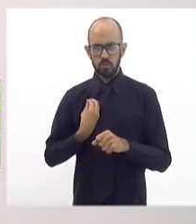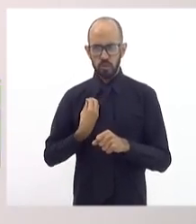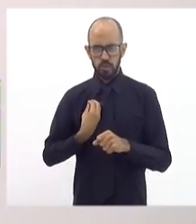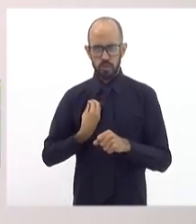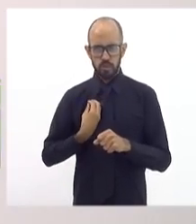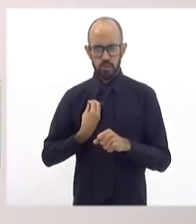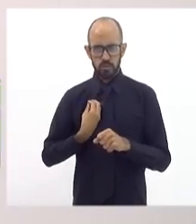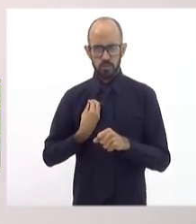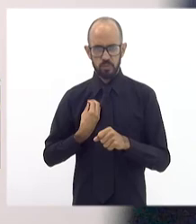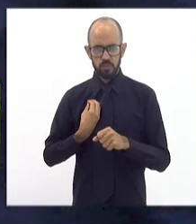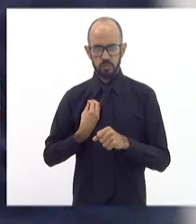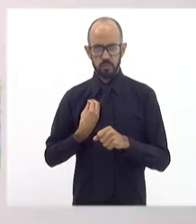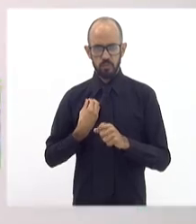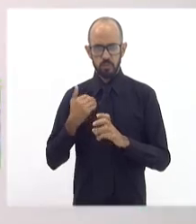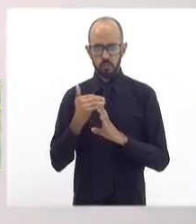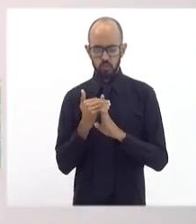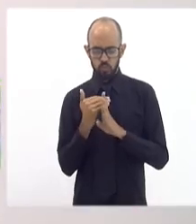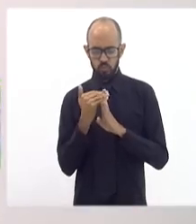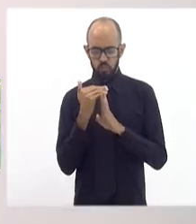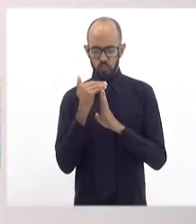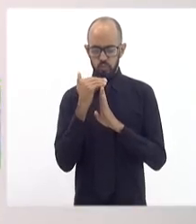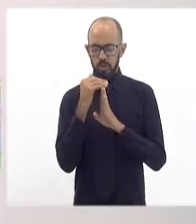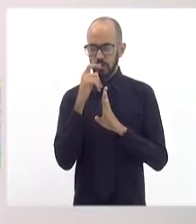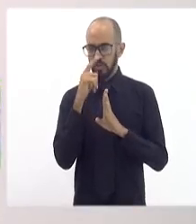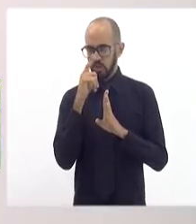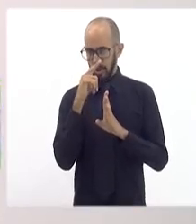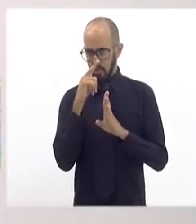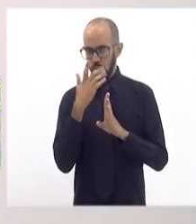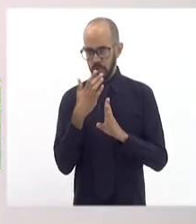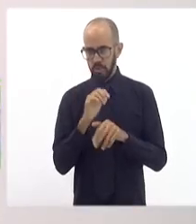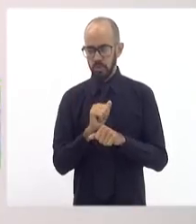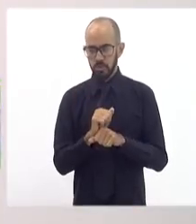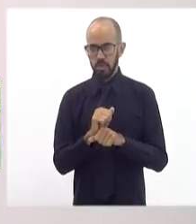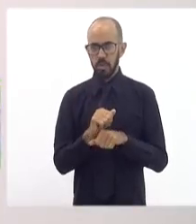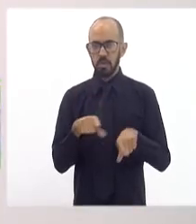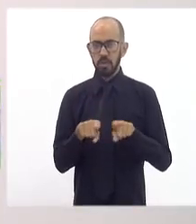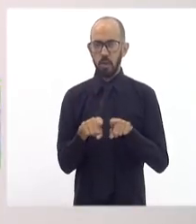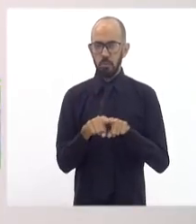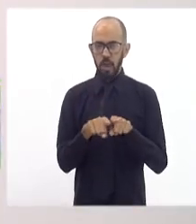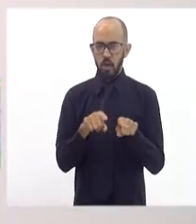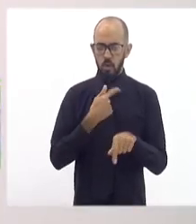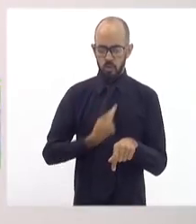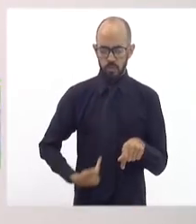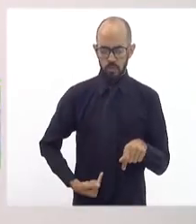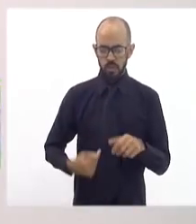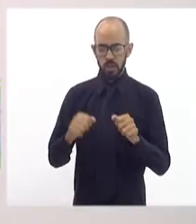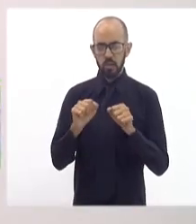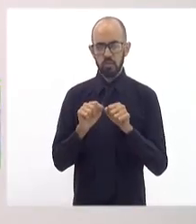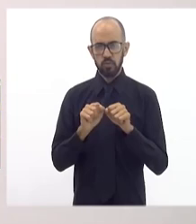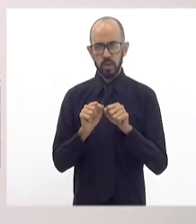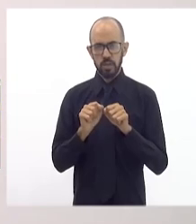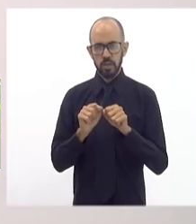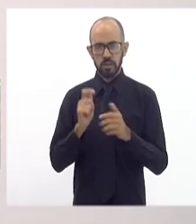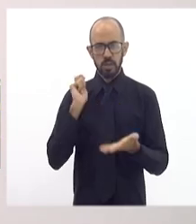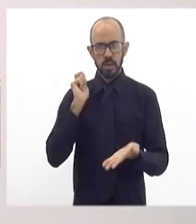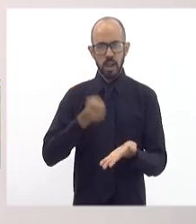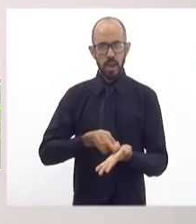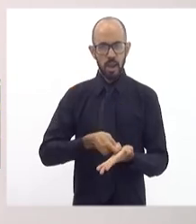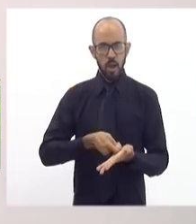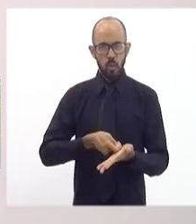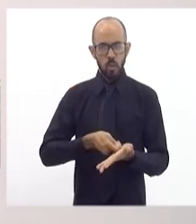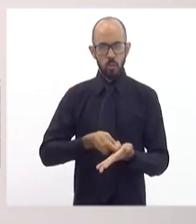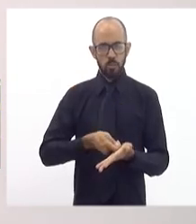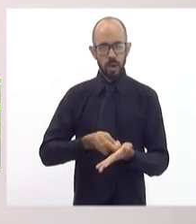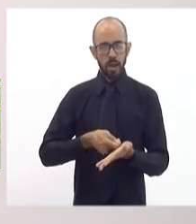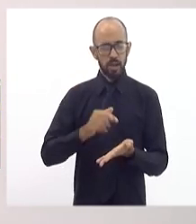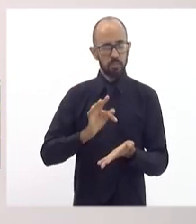lavatórios no nosso país e muito em cima disso vendo Federal fazer esse leilão no qual eu acho que Visa a